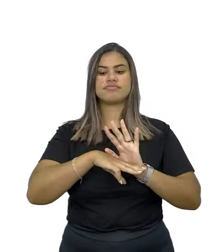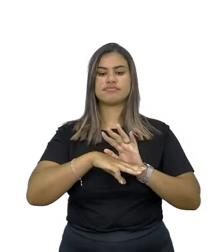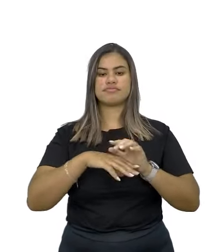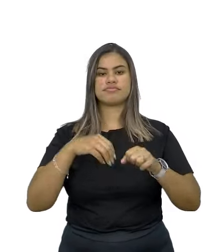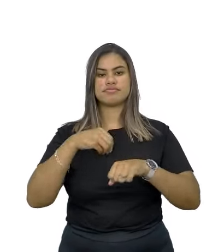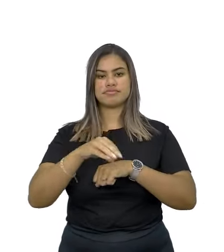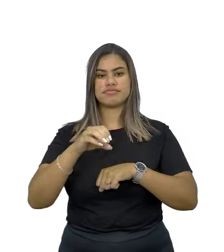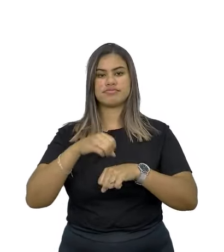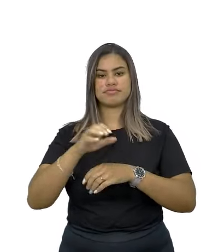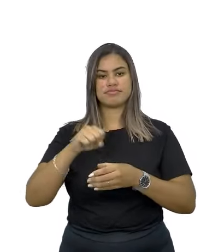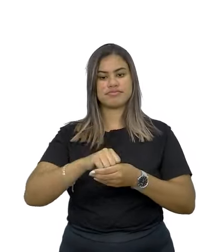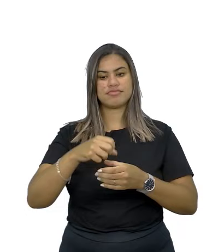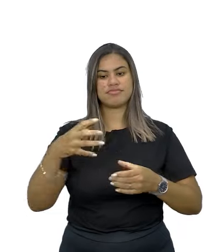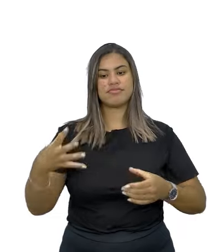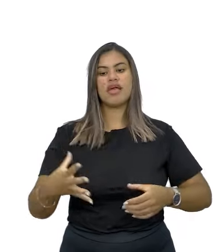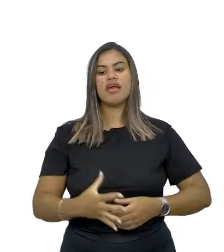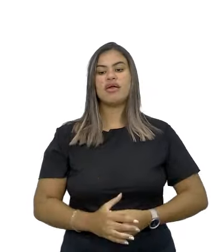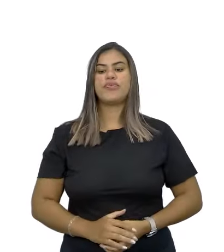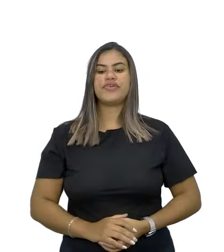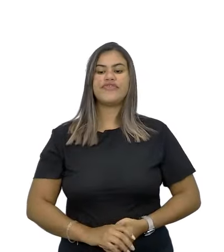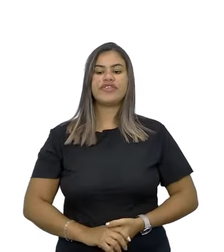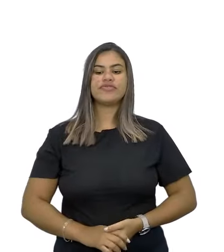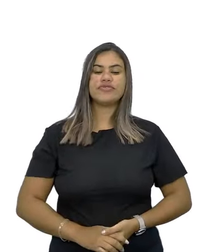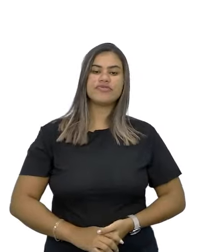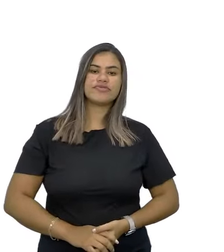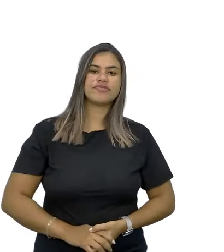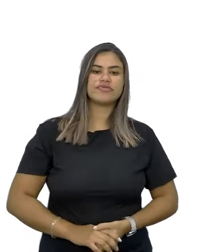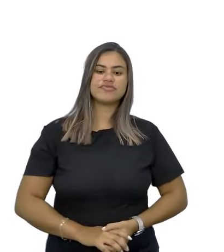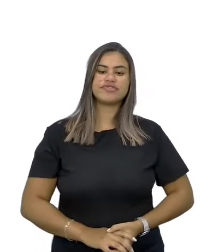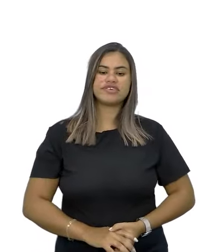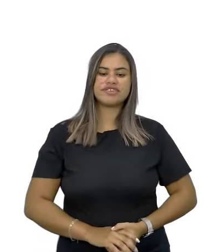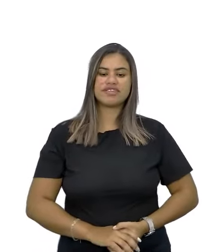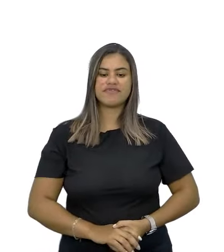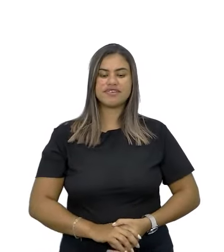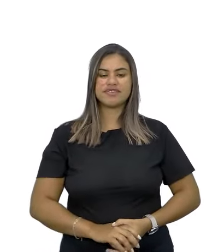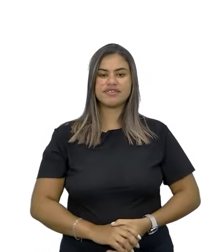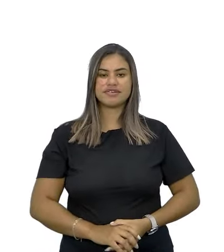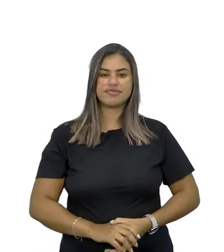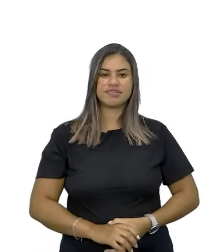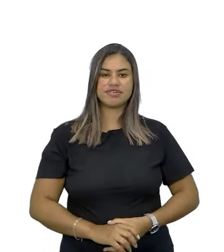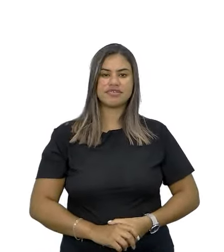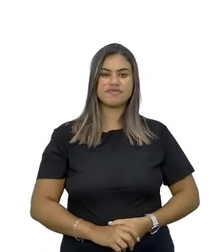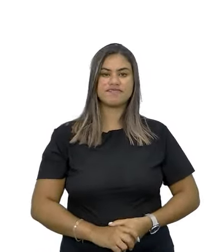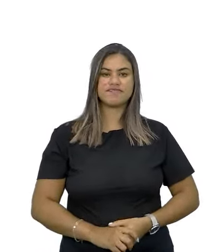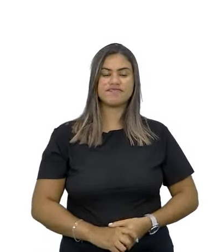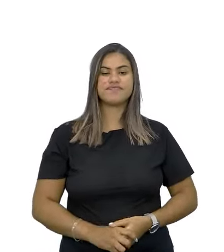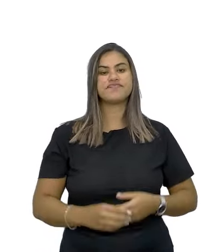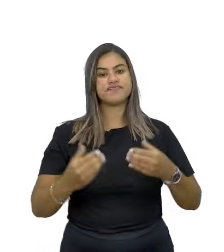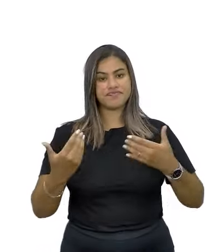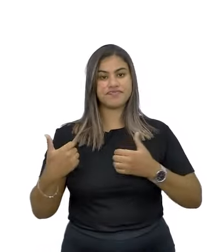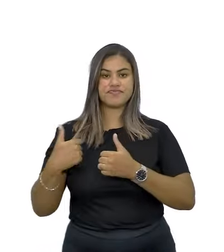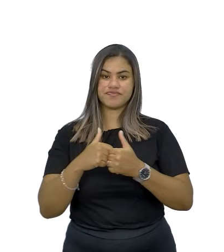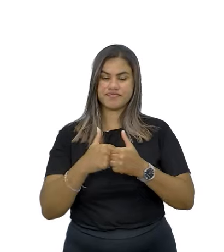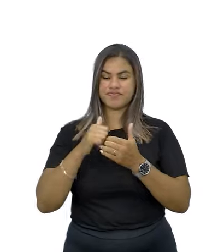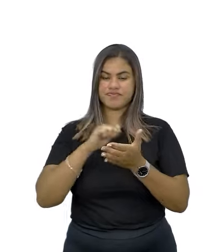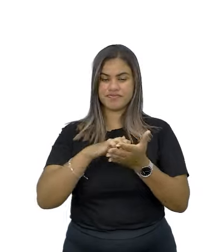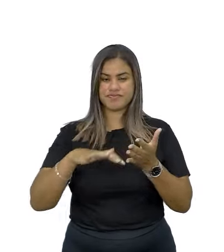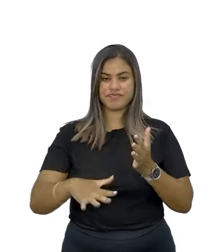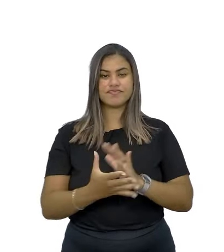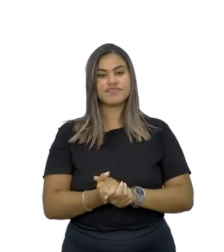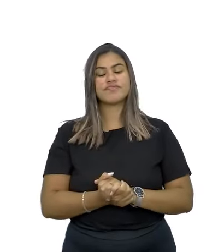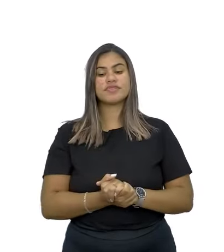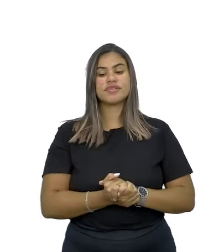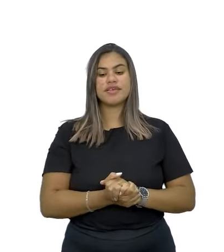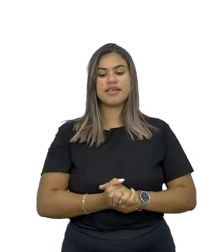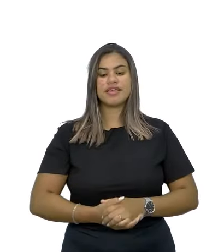no próprio material, tá? Do Aprender Sempre, que acompanha lá a atividade. fica